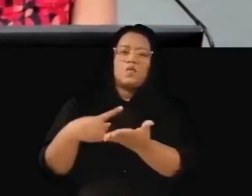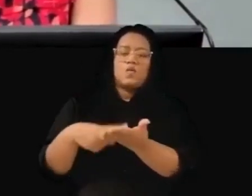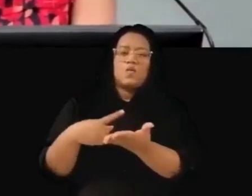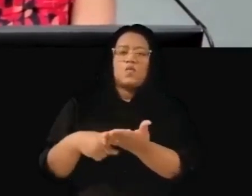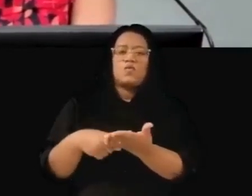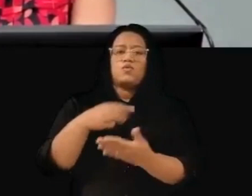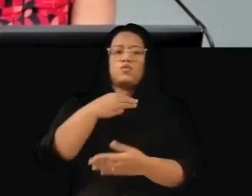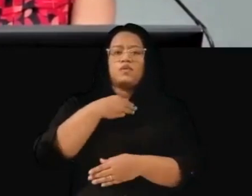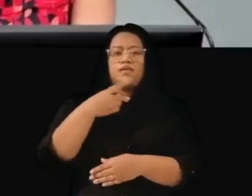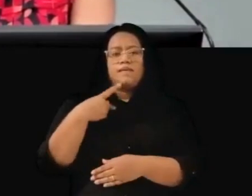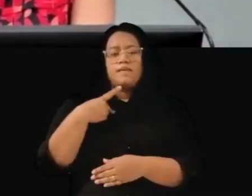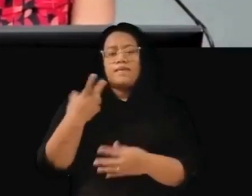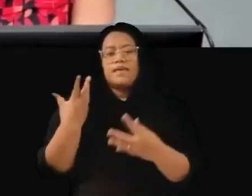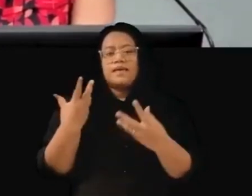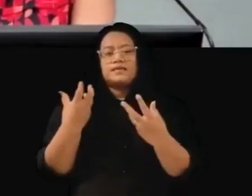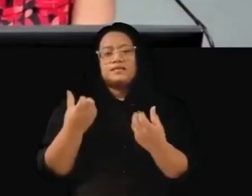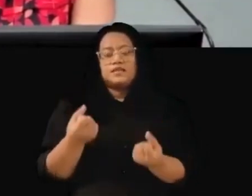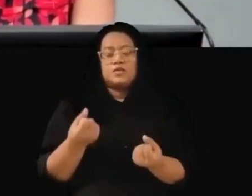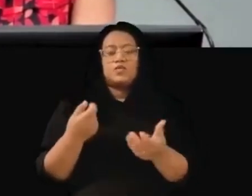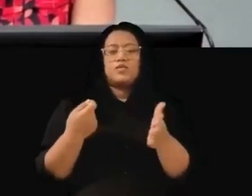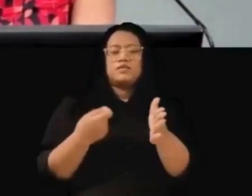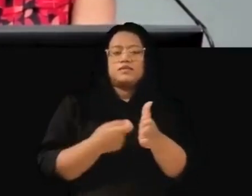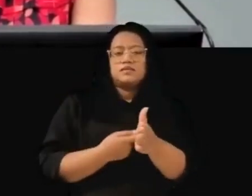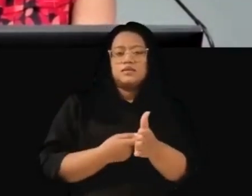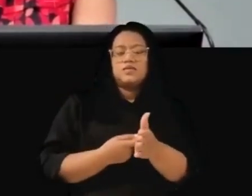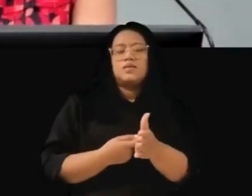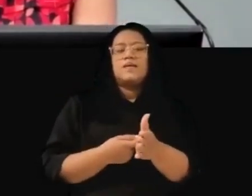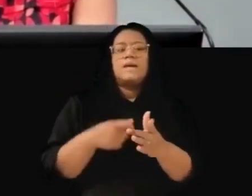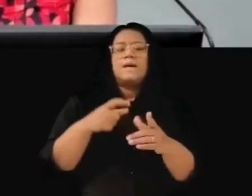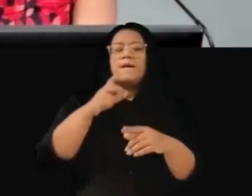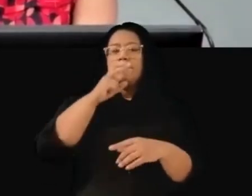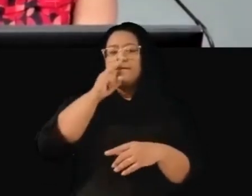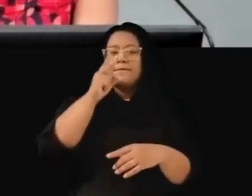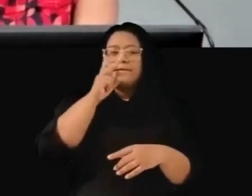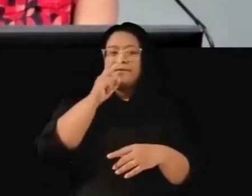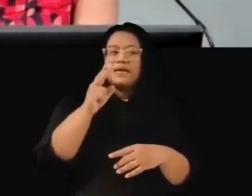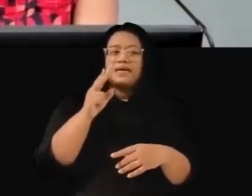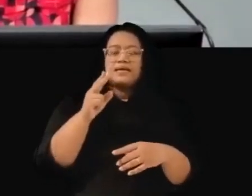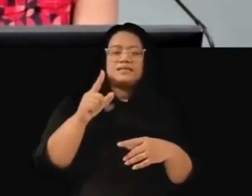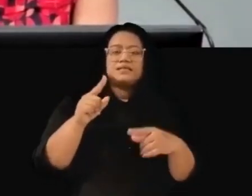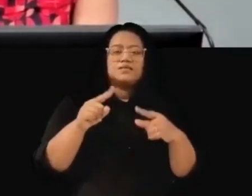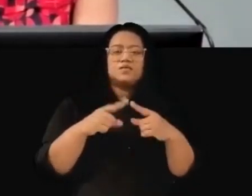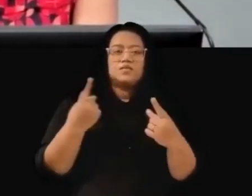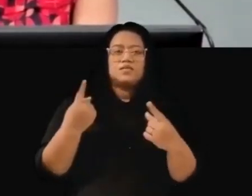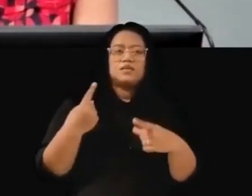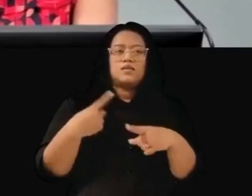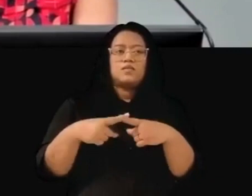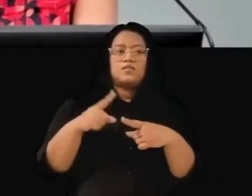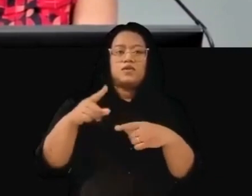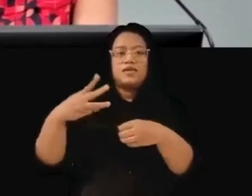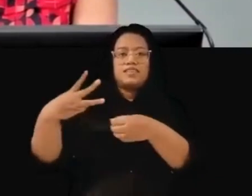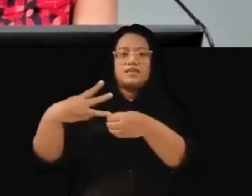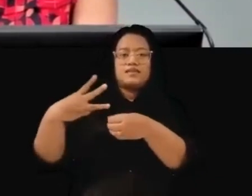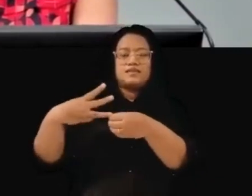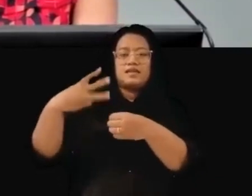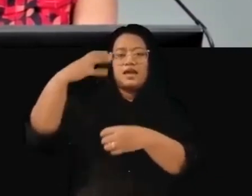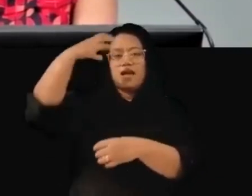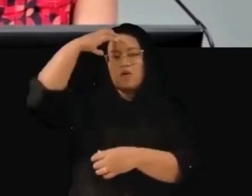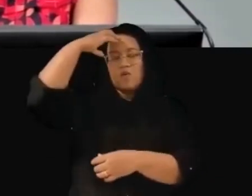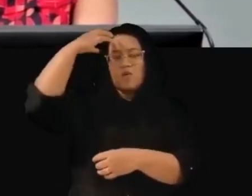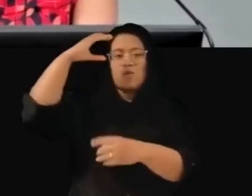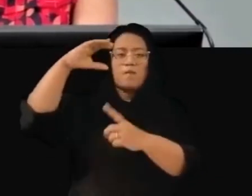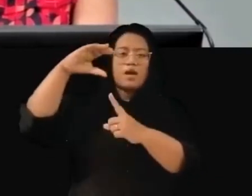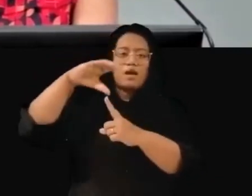Ministério Público acabou aceitando esse tipo de ação, mas me parece que não é a melhor forma, porque quando você terceiriza a culpa ou a